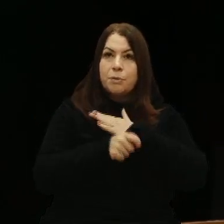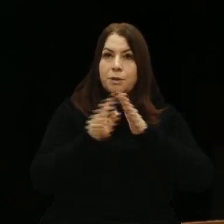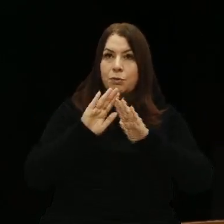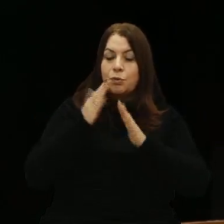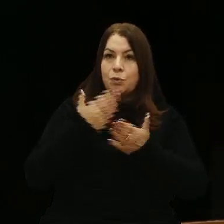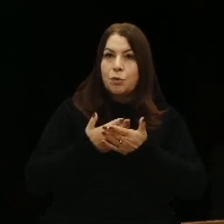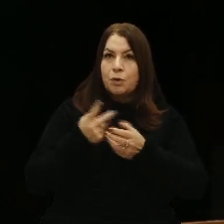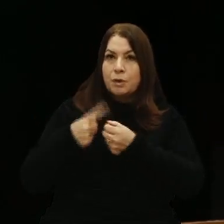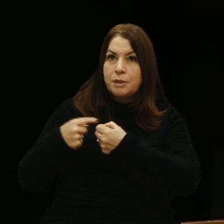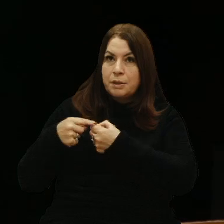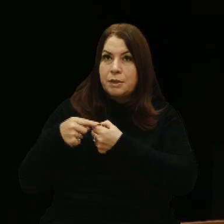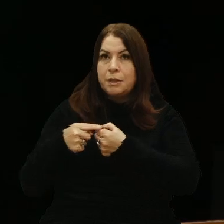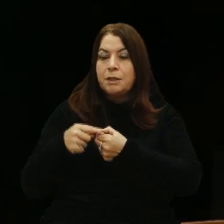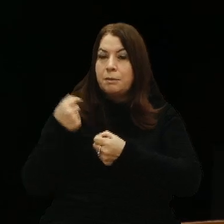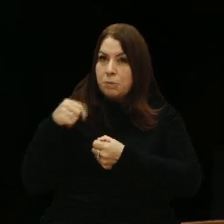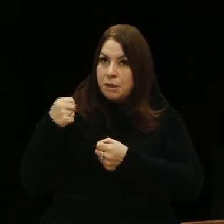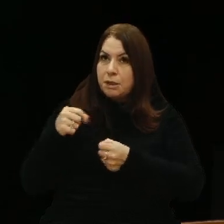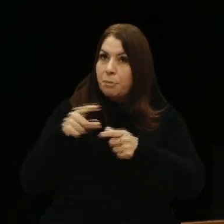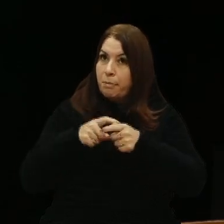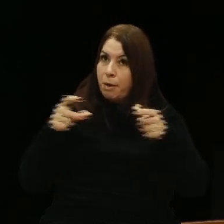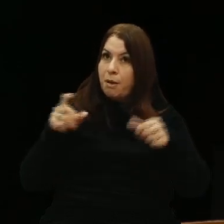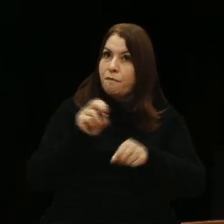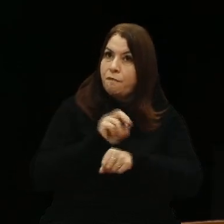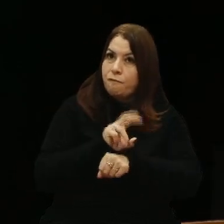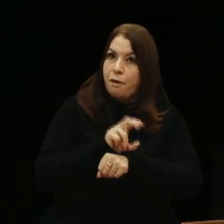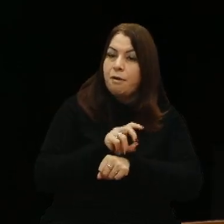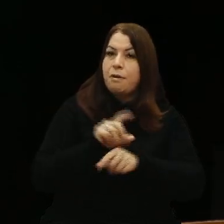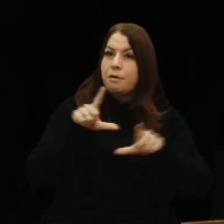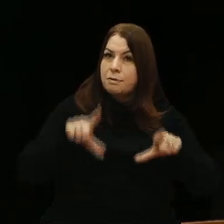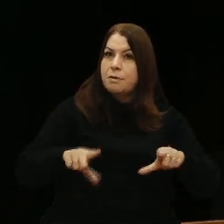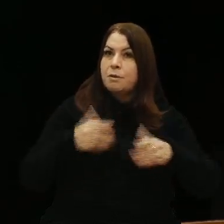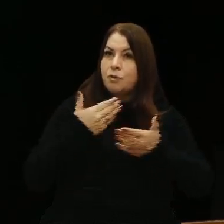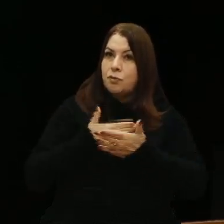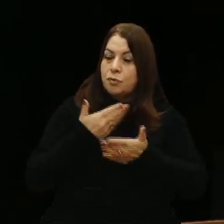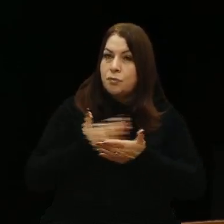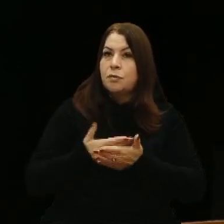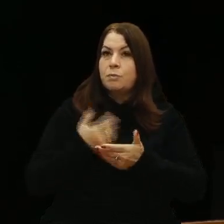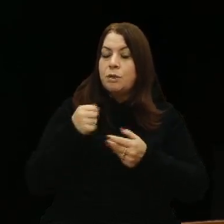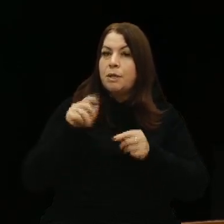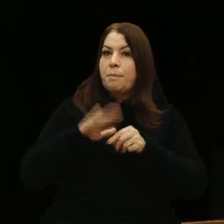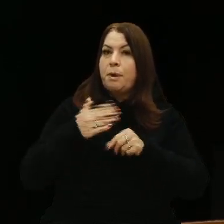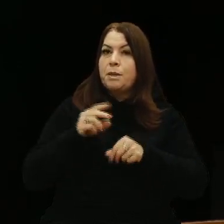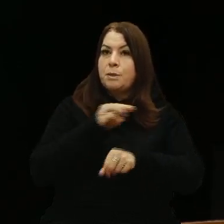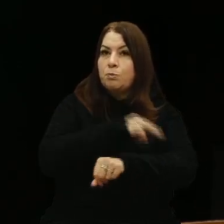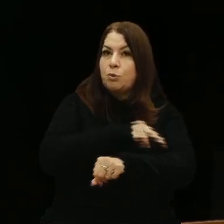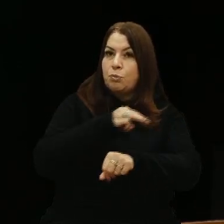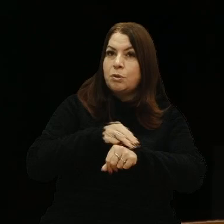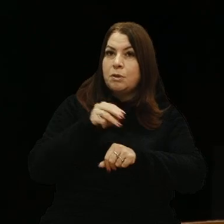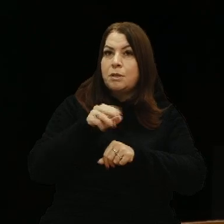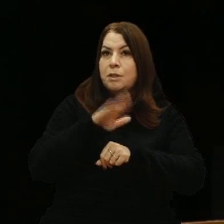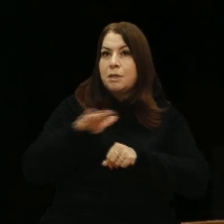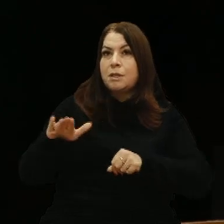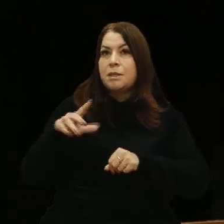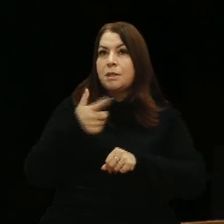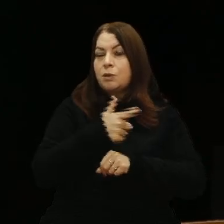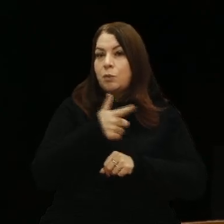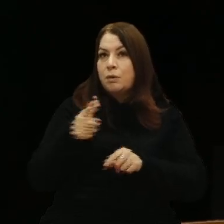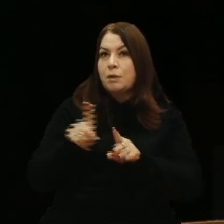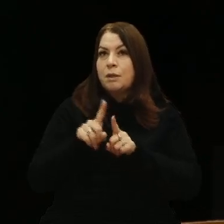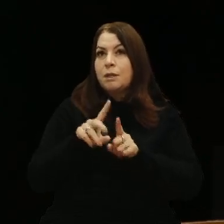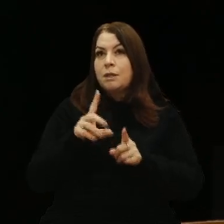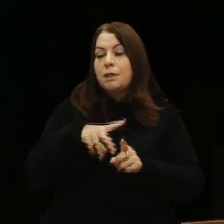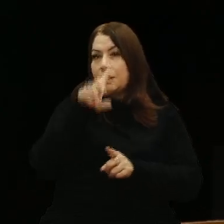escolas da nossa cidade, precisando ampliar vagas, salas de aula, precisando de mais monitores para as crianças que estão sem, as crianças